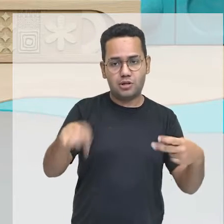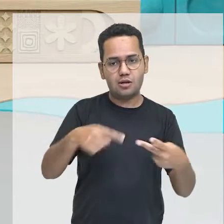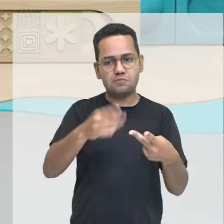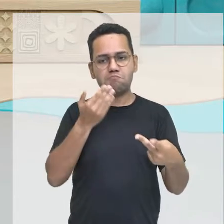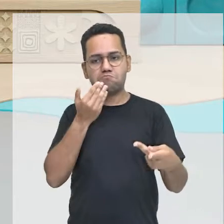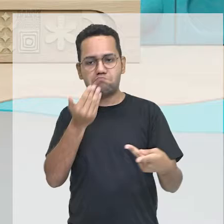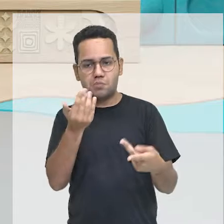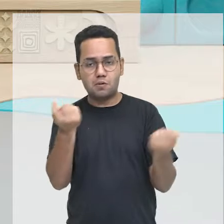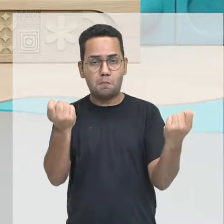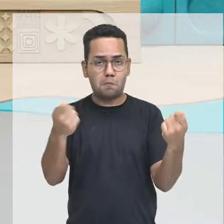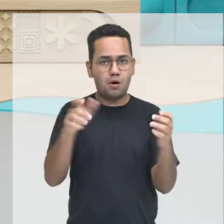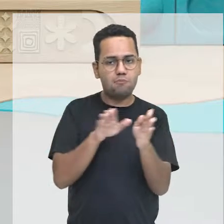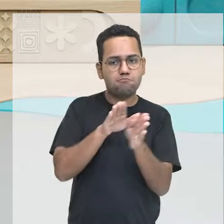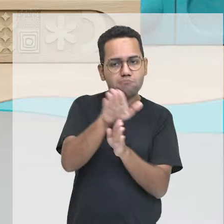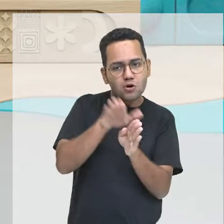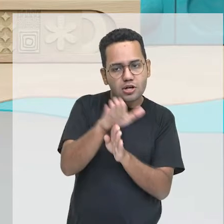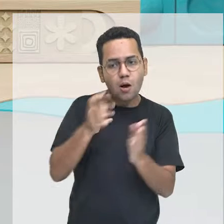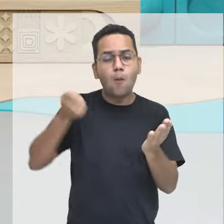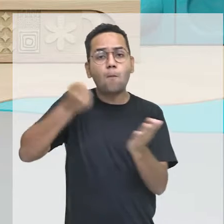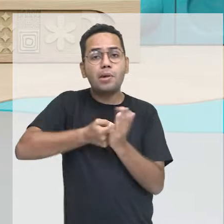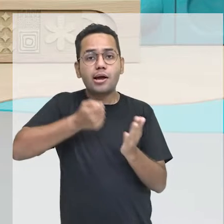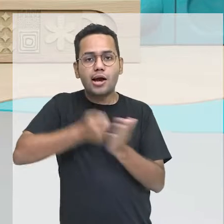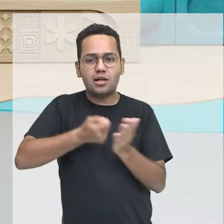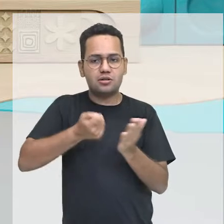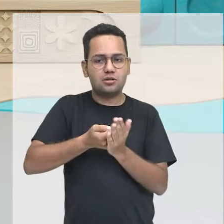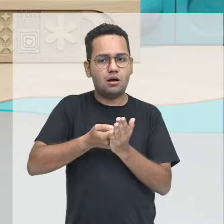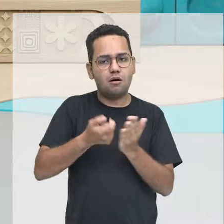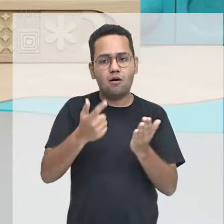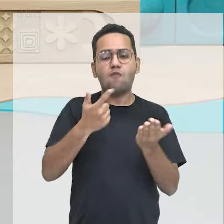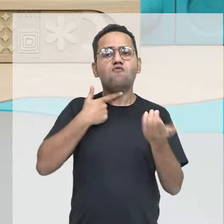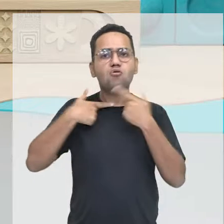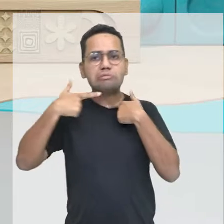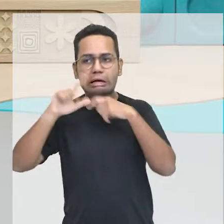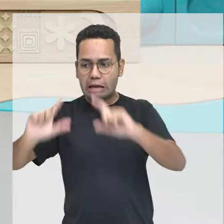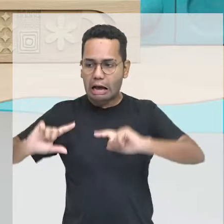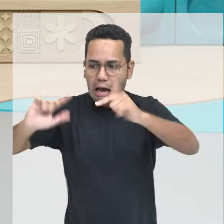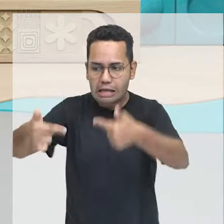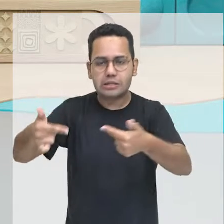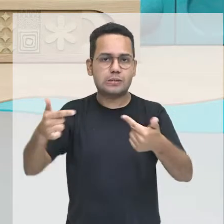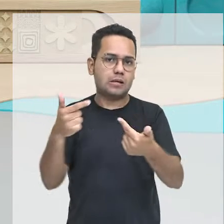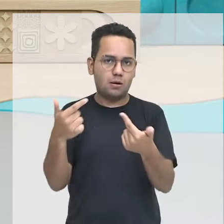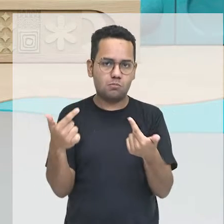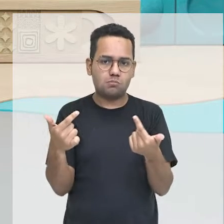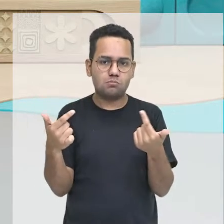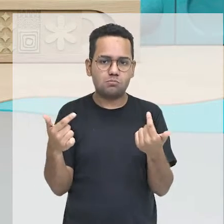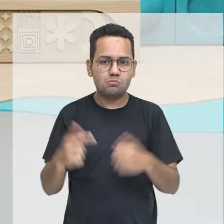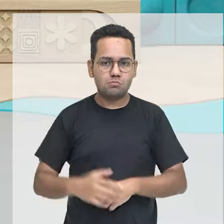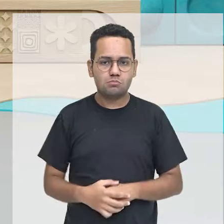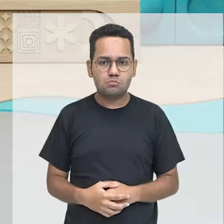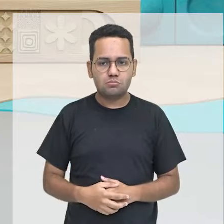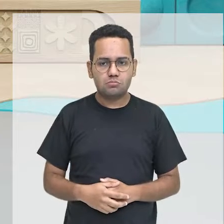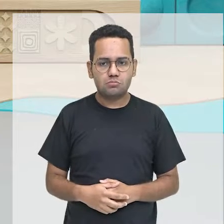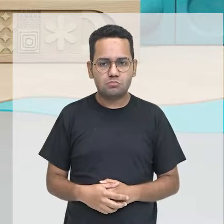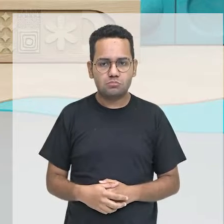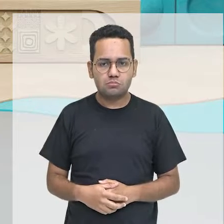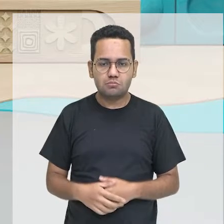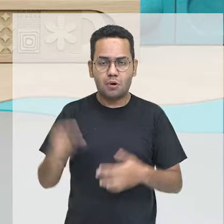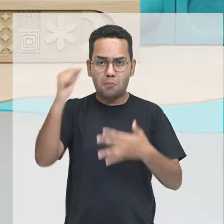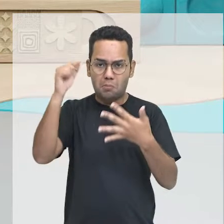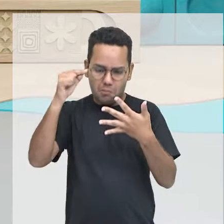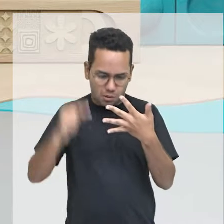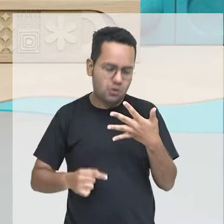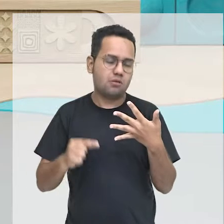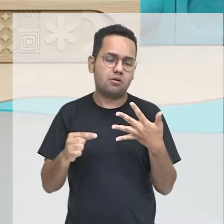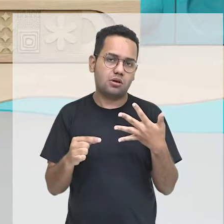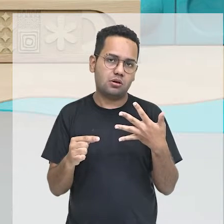levar naquele contexto onde estão inseridos algo relacionado à obrigação, vontade, ação, possibilidade, permissão, né? Eles